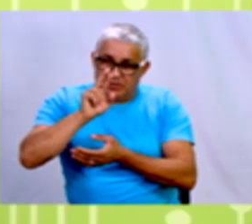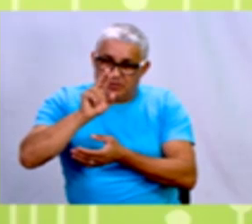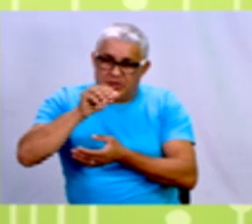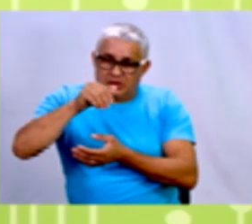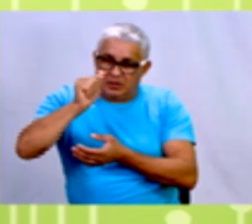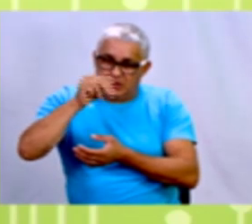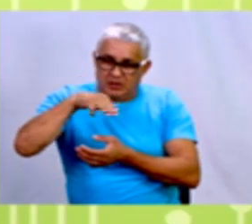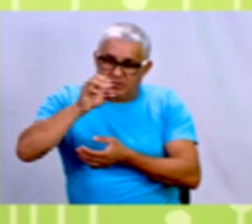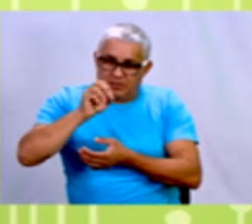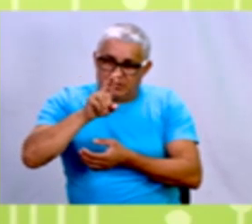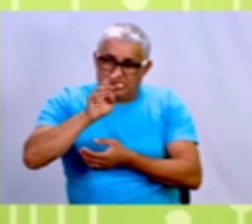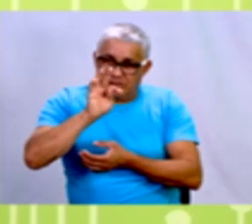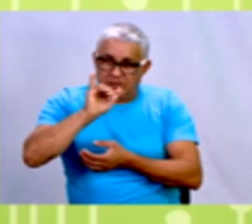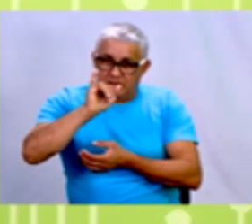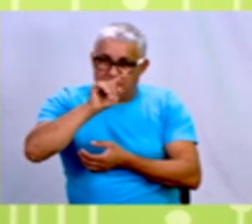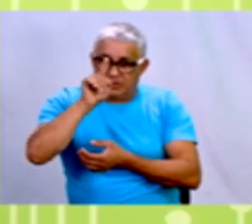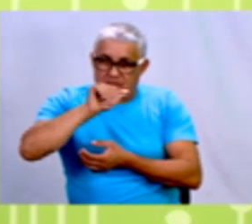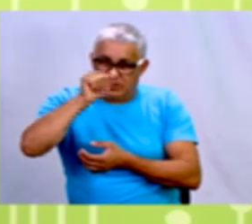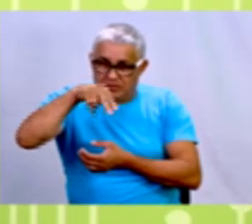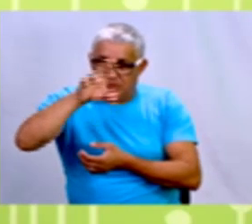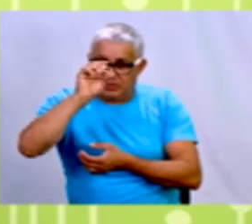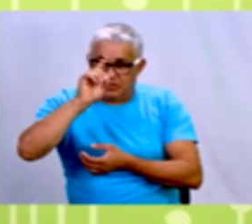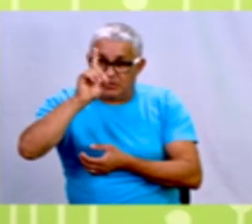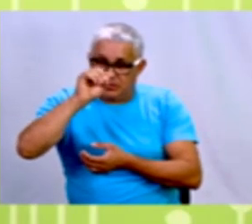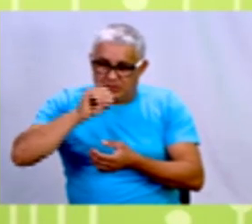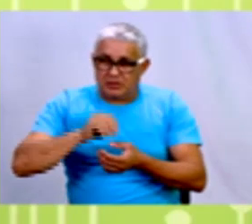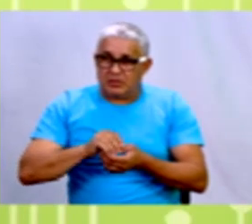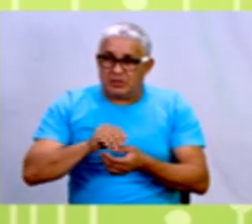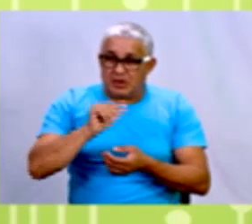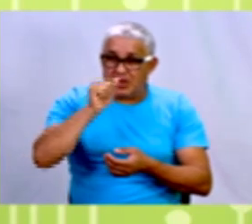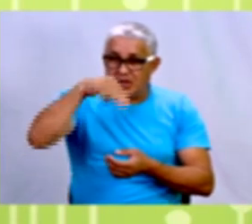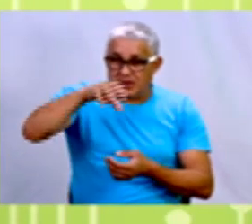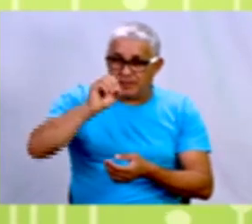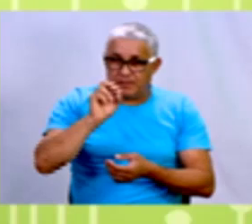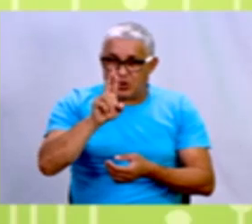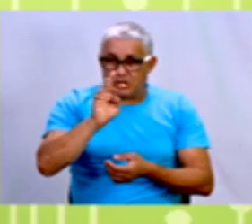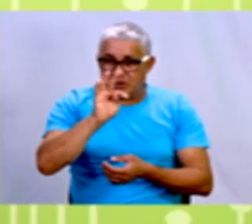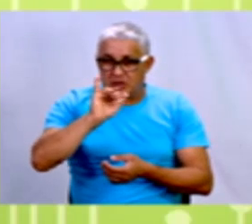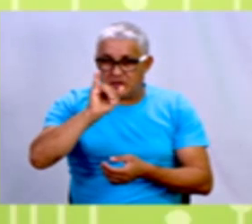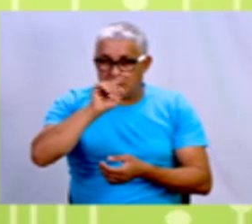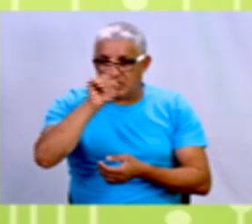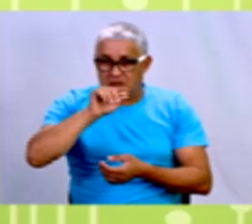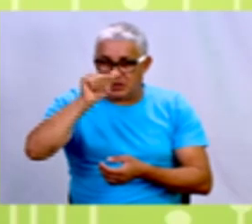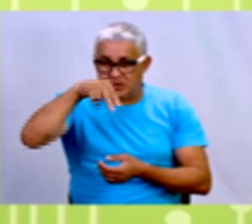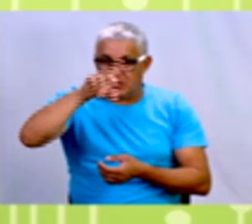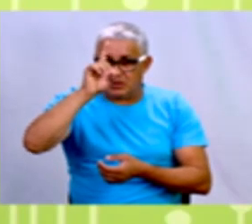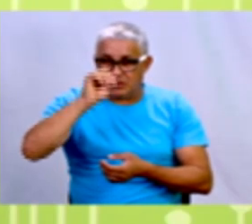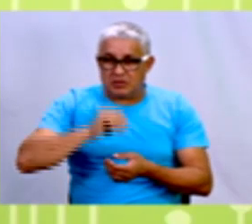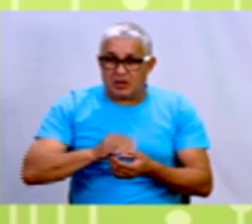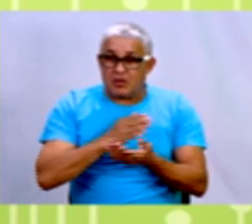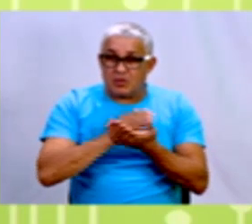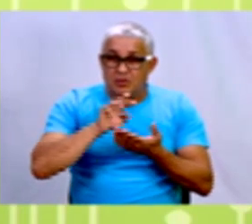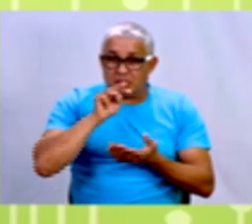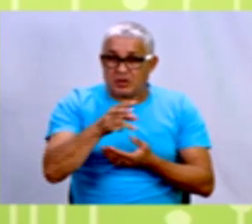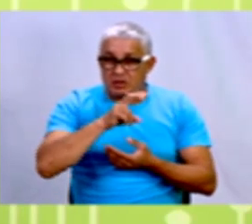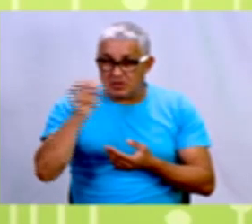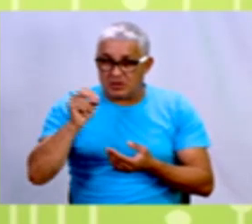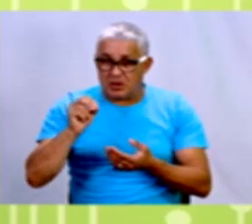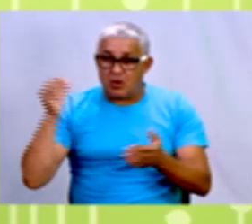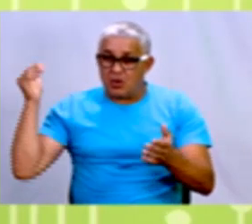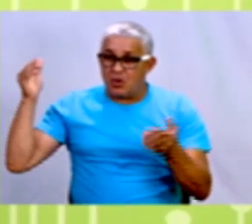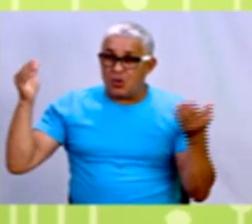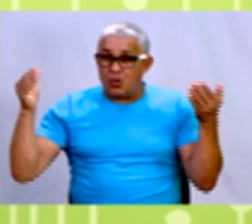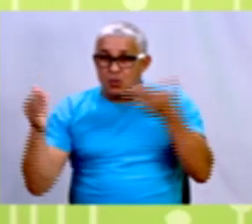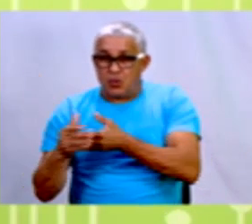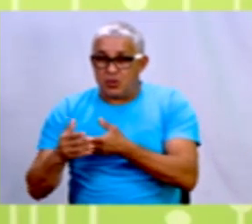dos juros. Por isso que o valor da parcela, a gente viu que a gente começou com 3.500 e a última foi de 2.750.